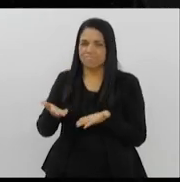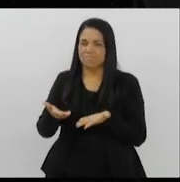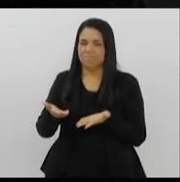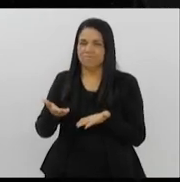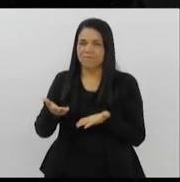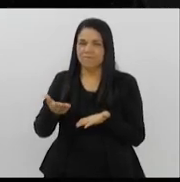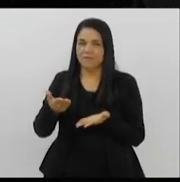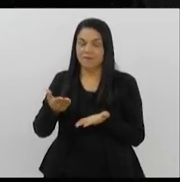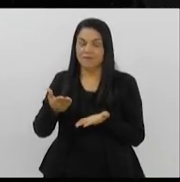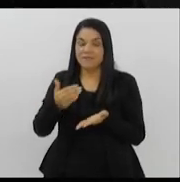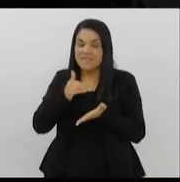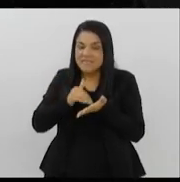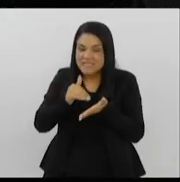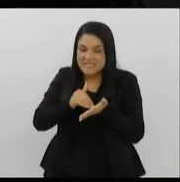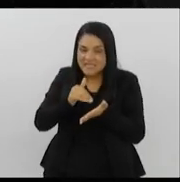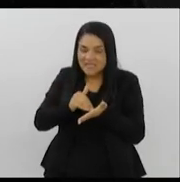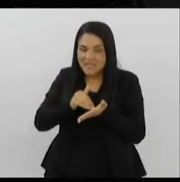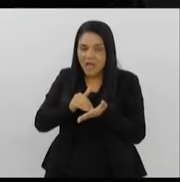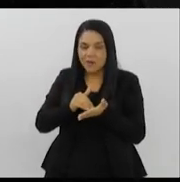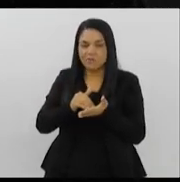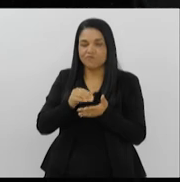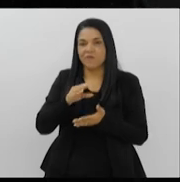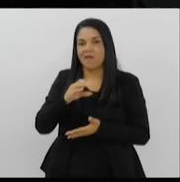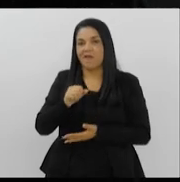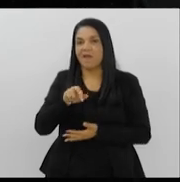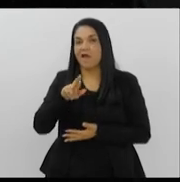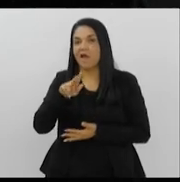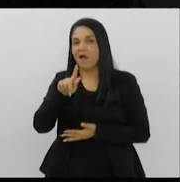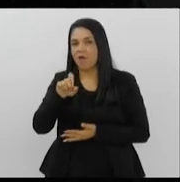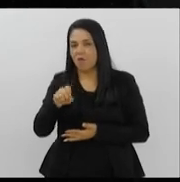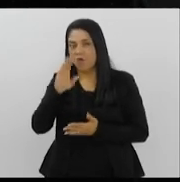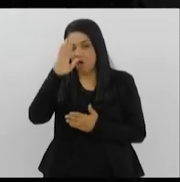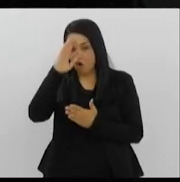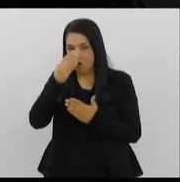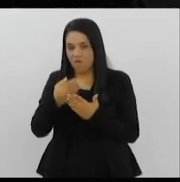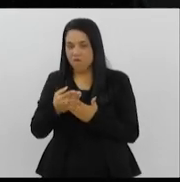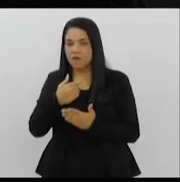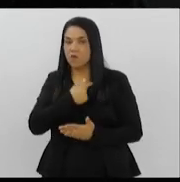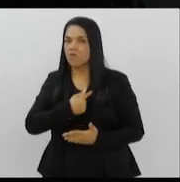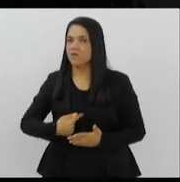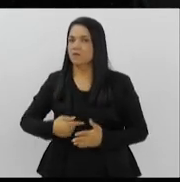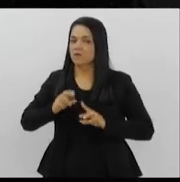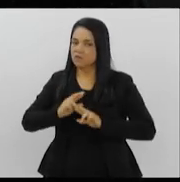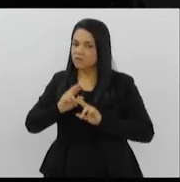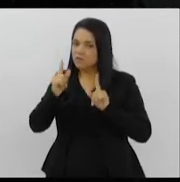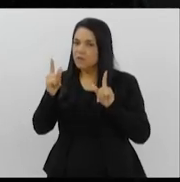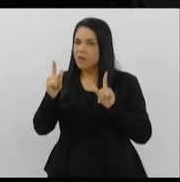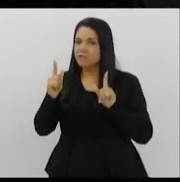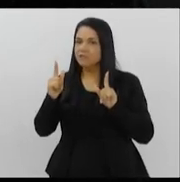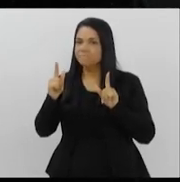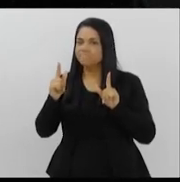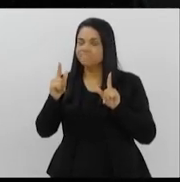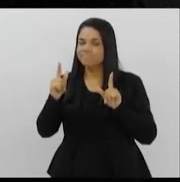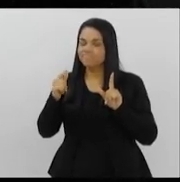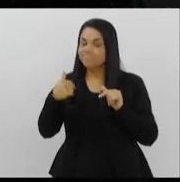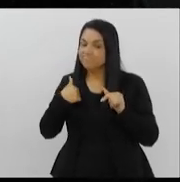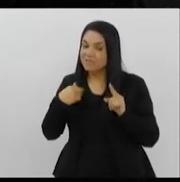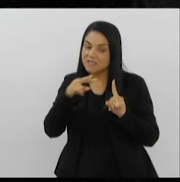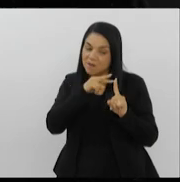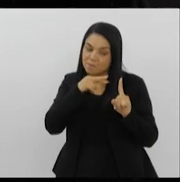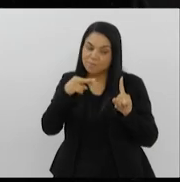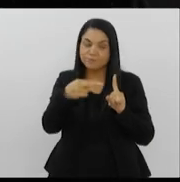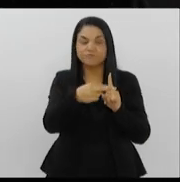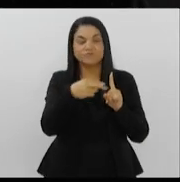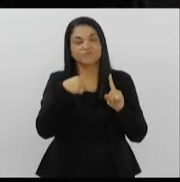do governador. Mas não tem nada de legal, isso é ponto de vista, que eu vou continuar a